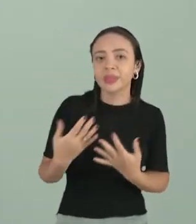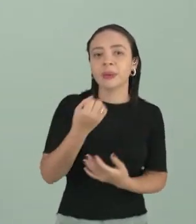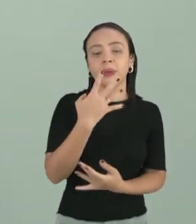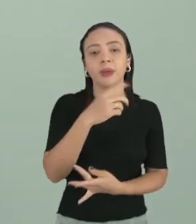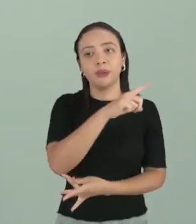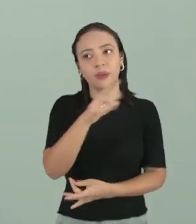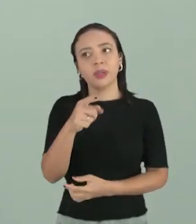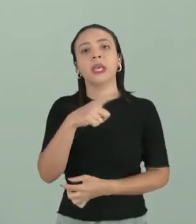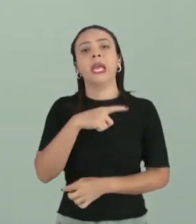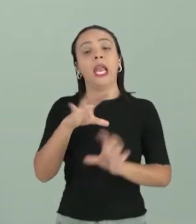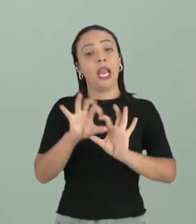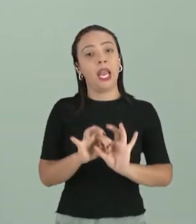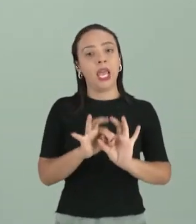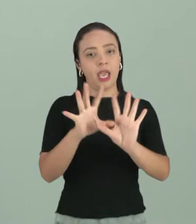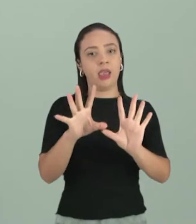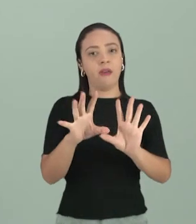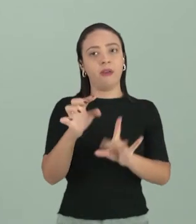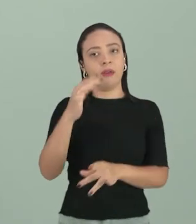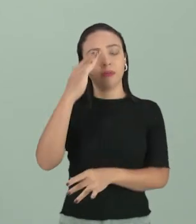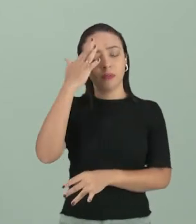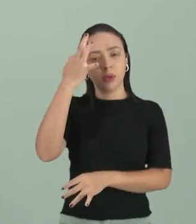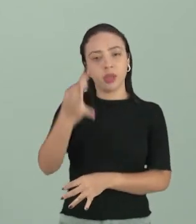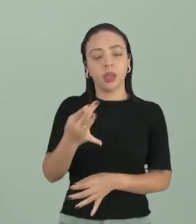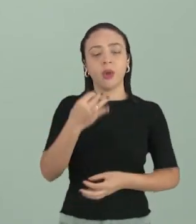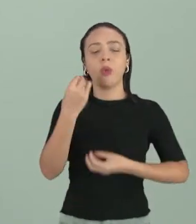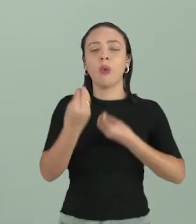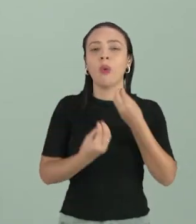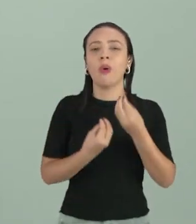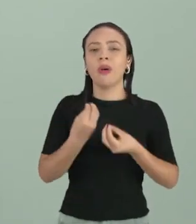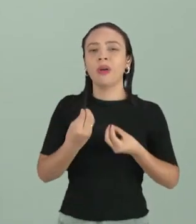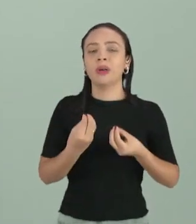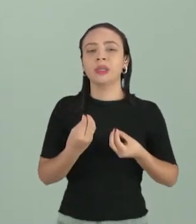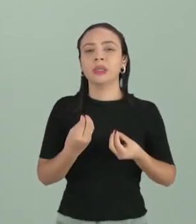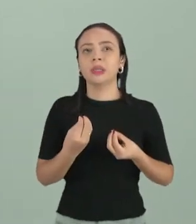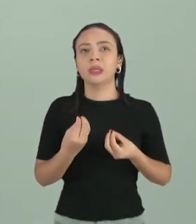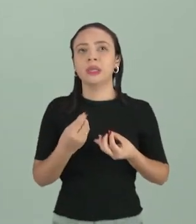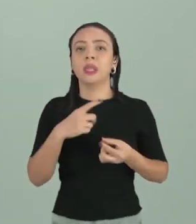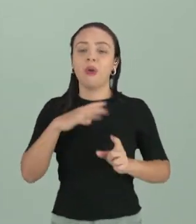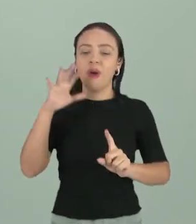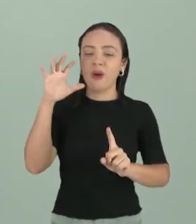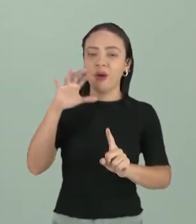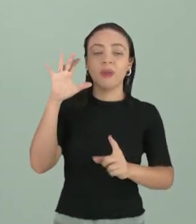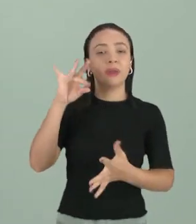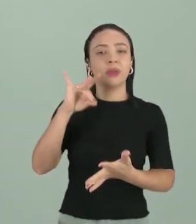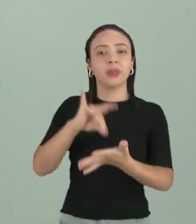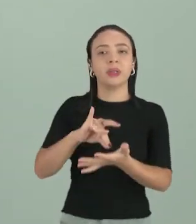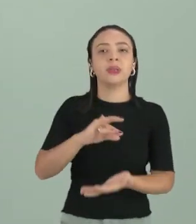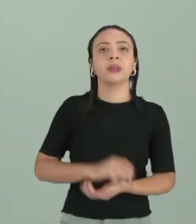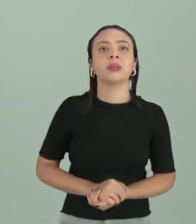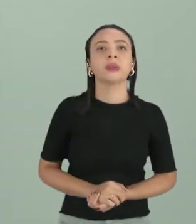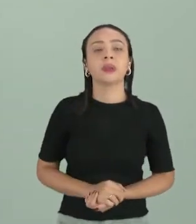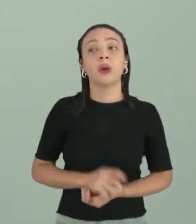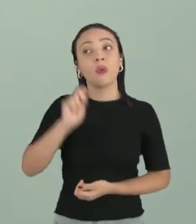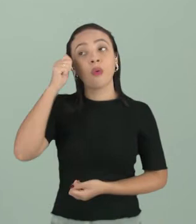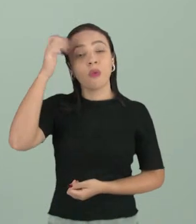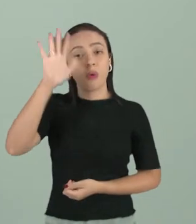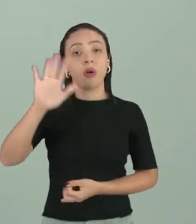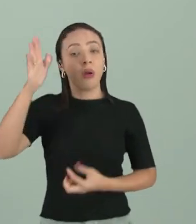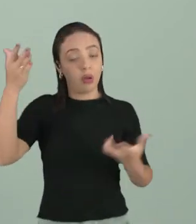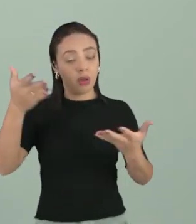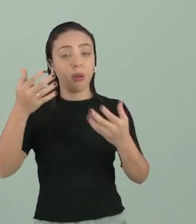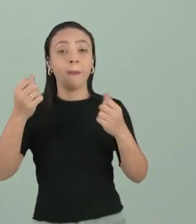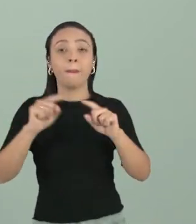sua conta interpretar o quanto isso ela impacta para a gente. E aí eu estou falando da África, mas